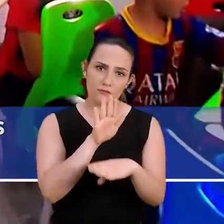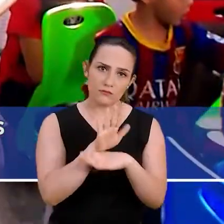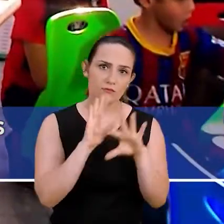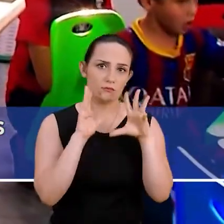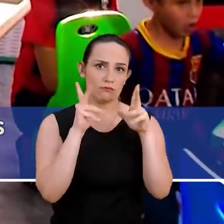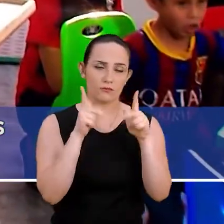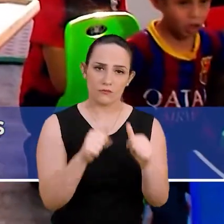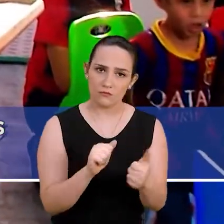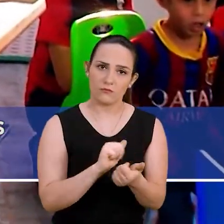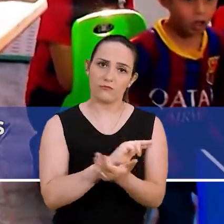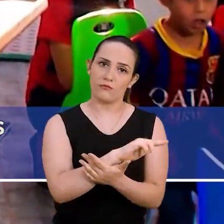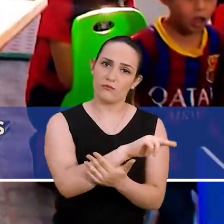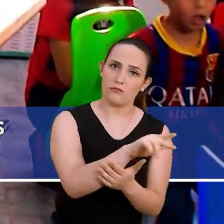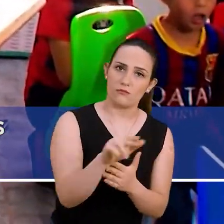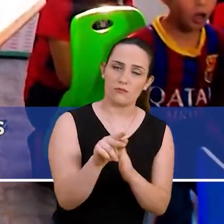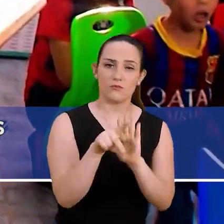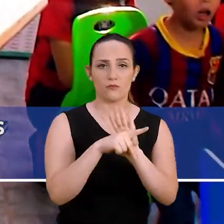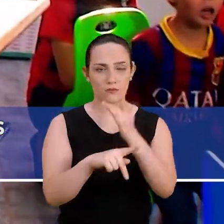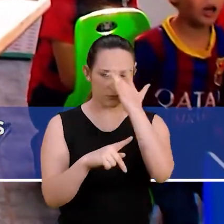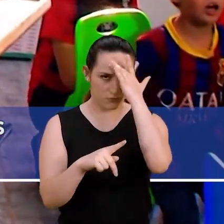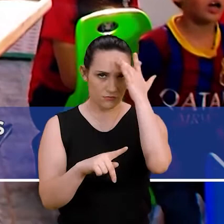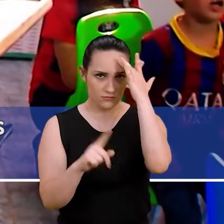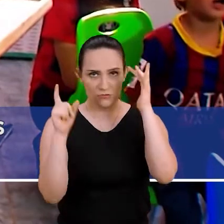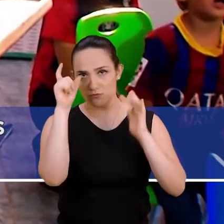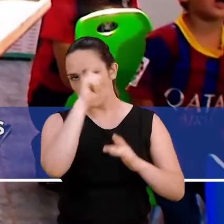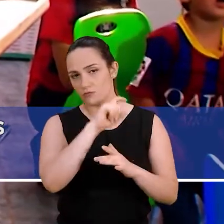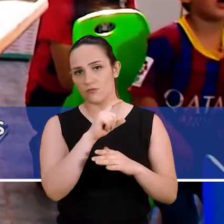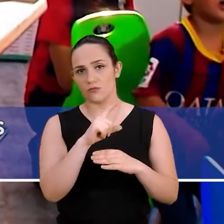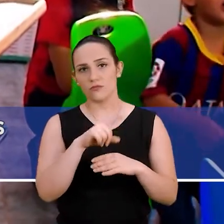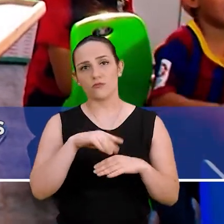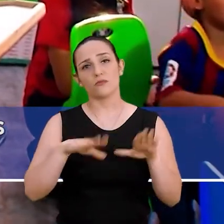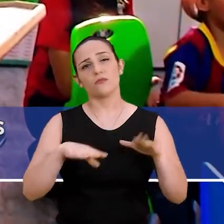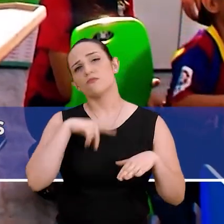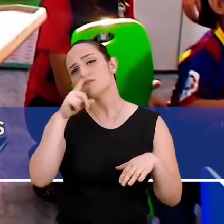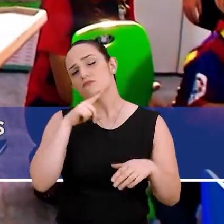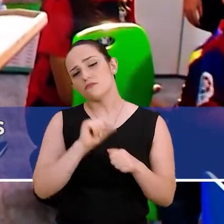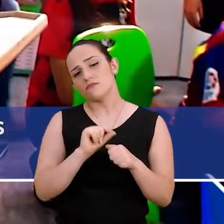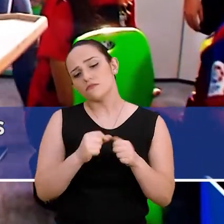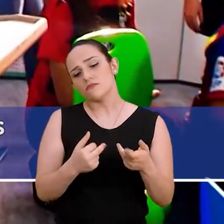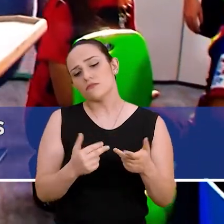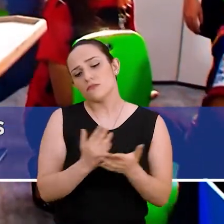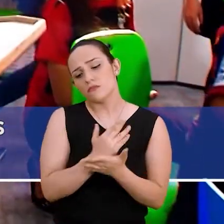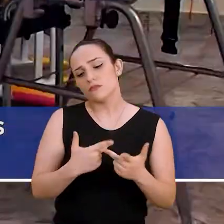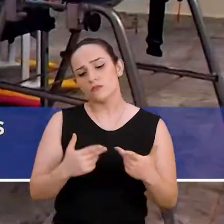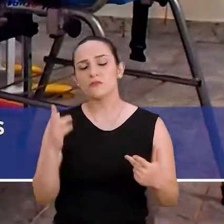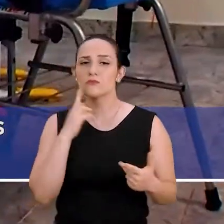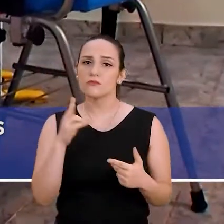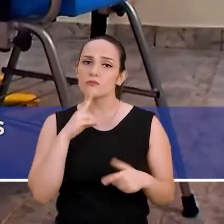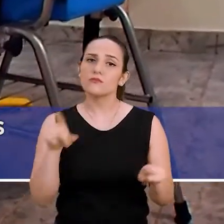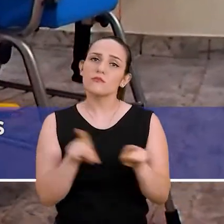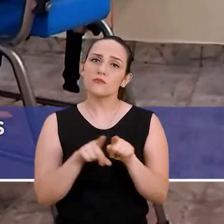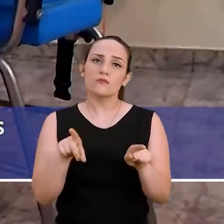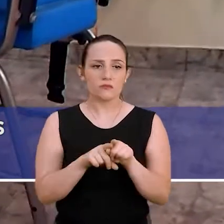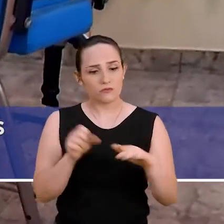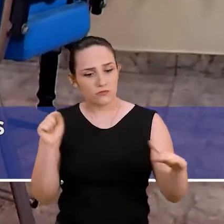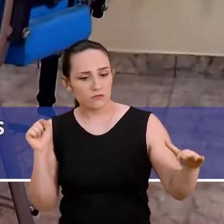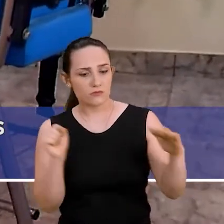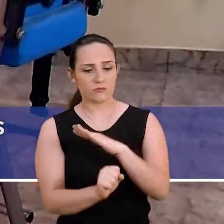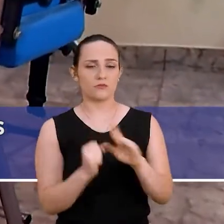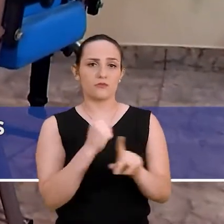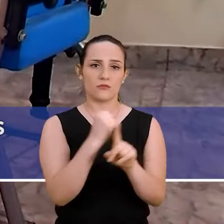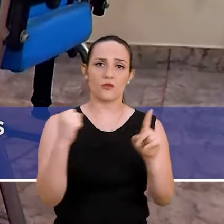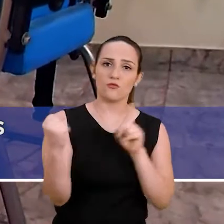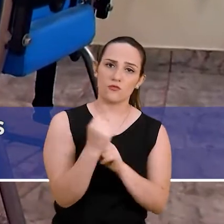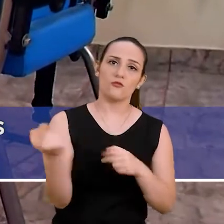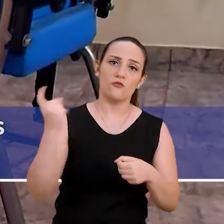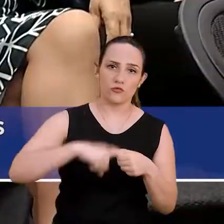atenção, assistência e o cuidado às pessoas que possuem dificuldade no seu fazer cotidiano e na participação ativa na